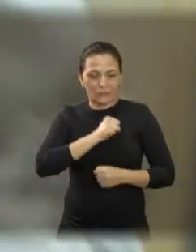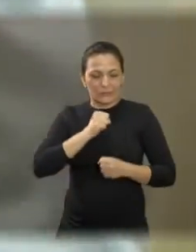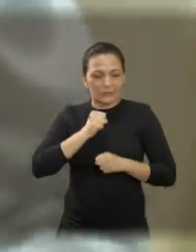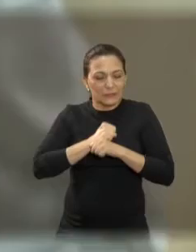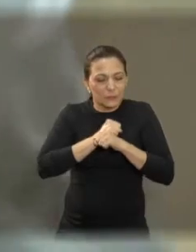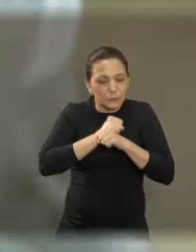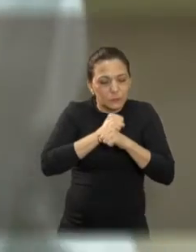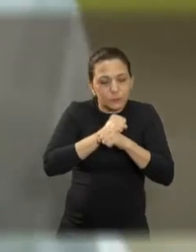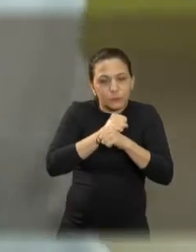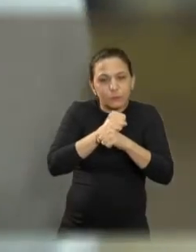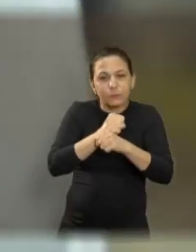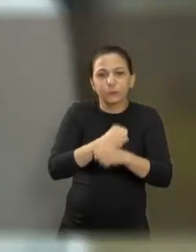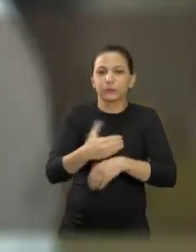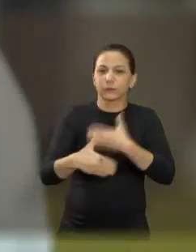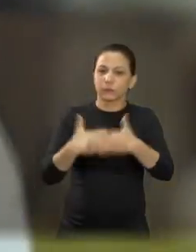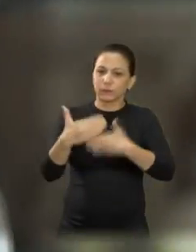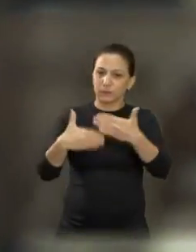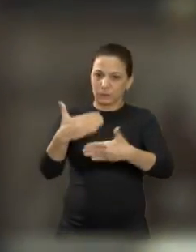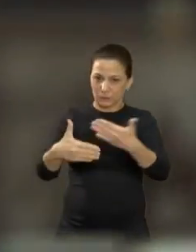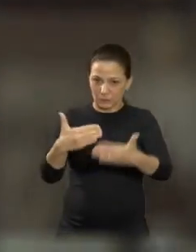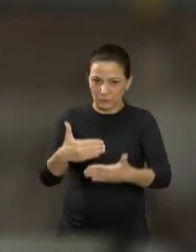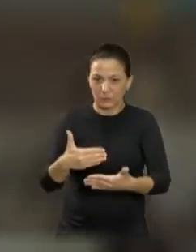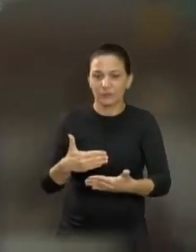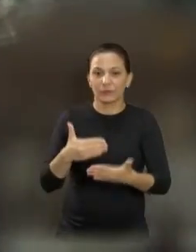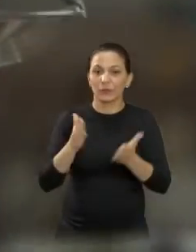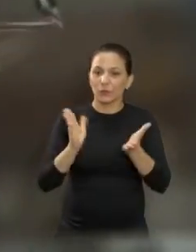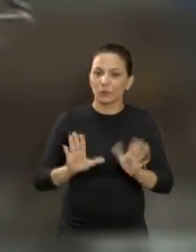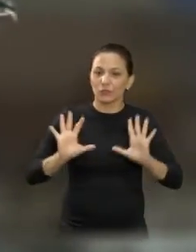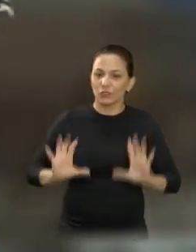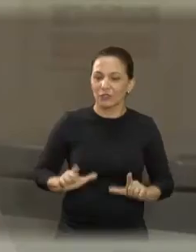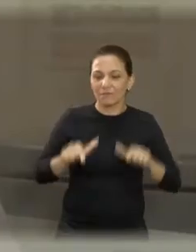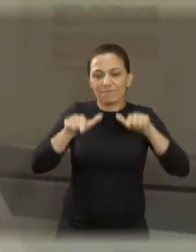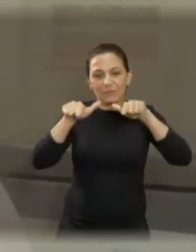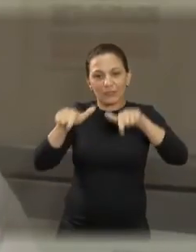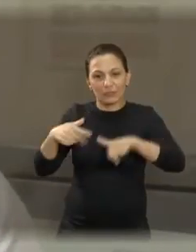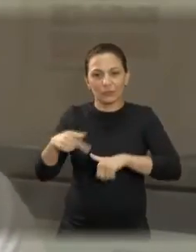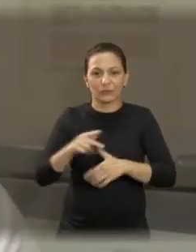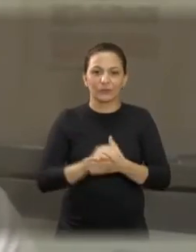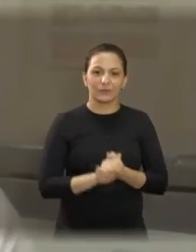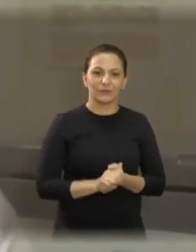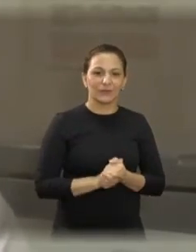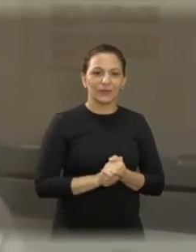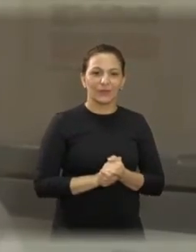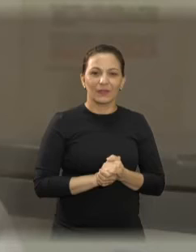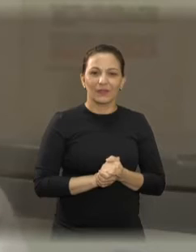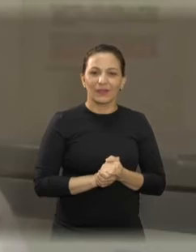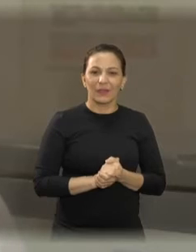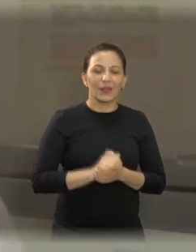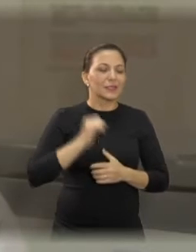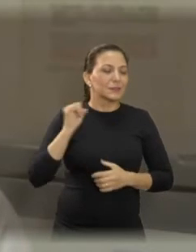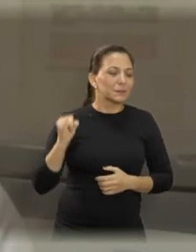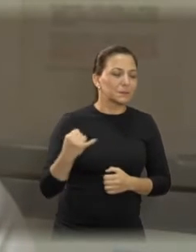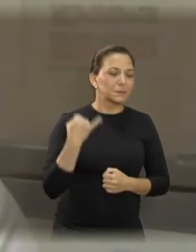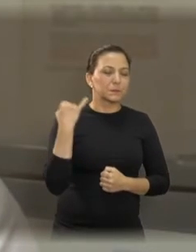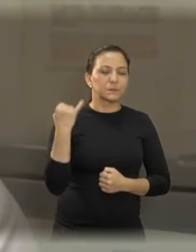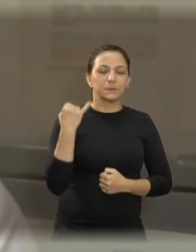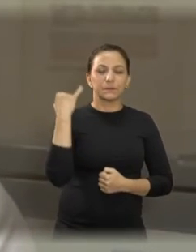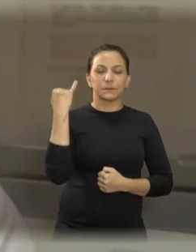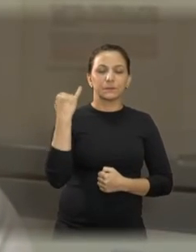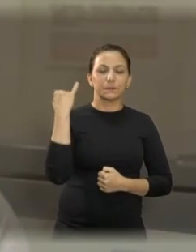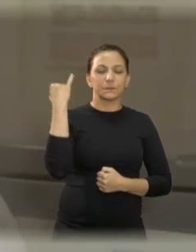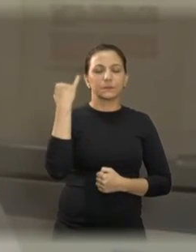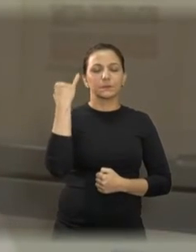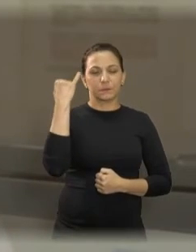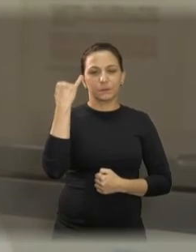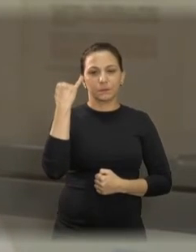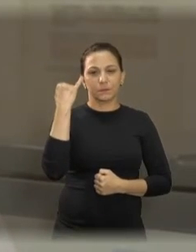a fio. E hoje é homenageado por isso. É muito, muito importante para